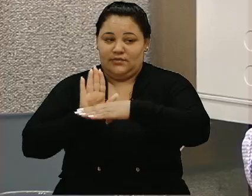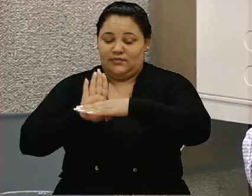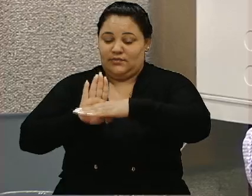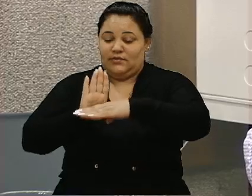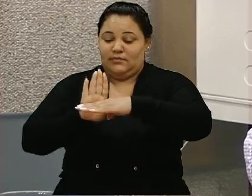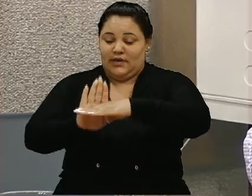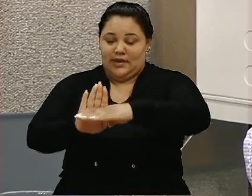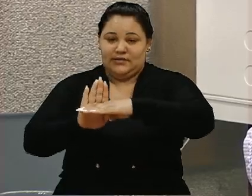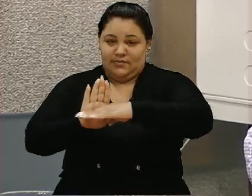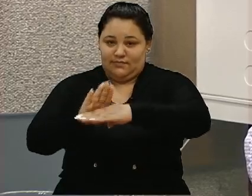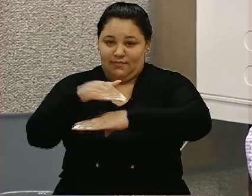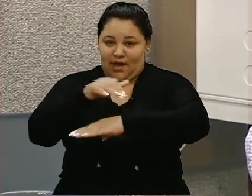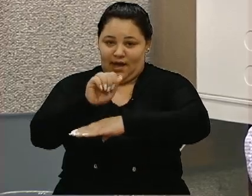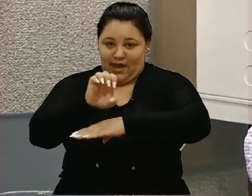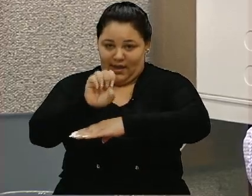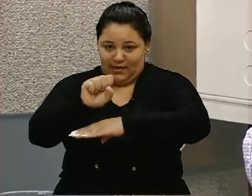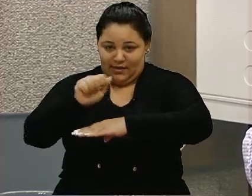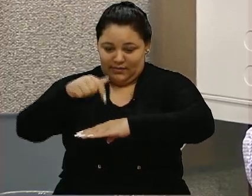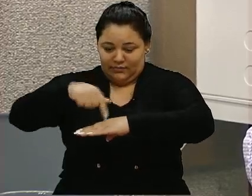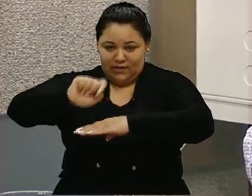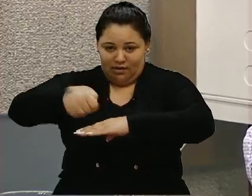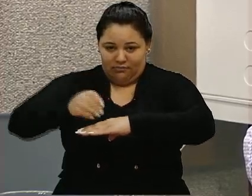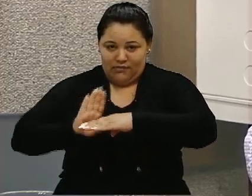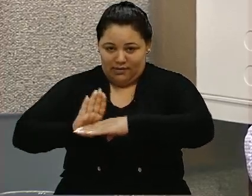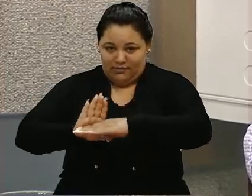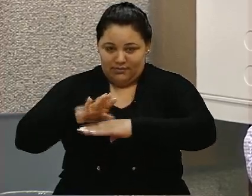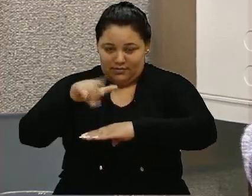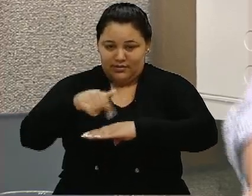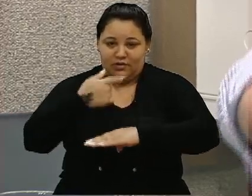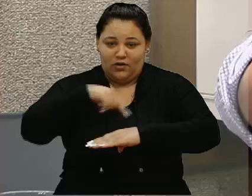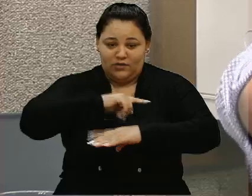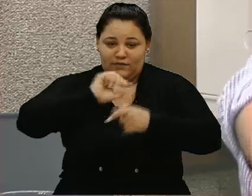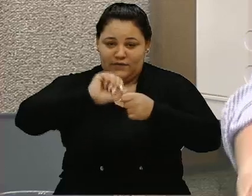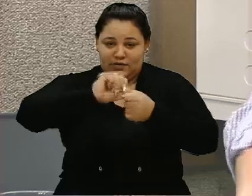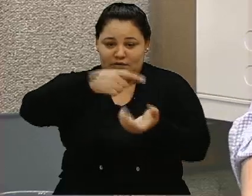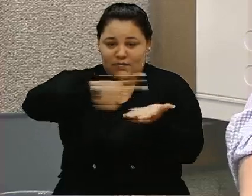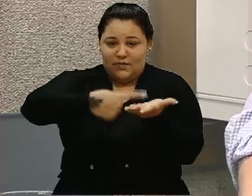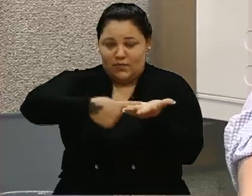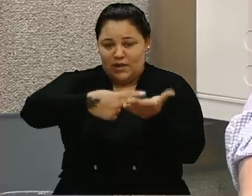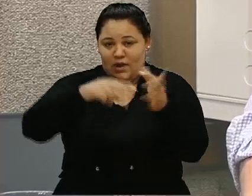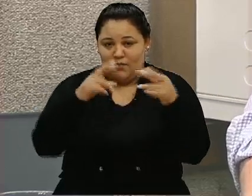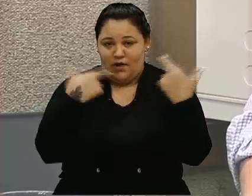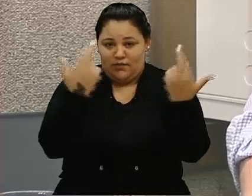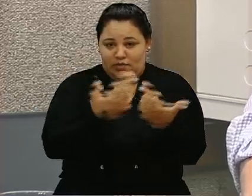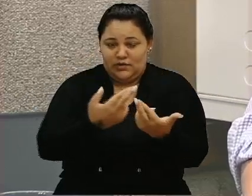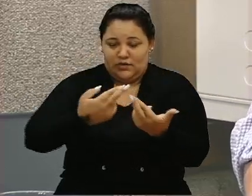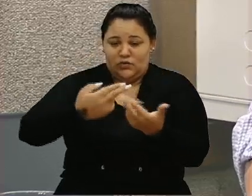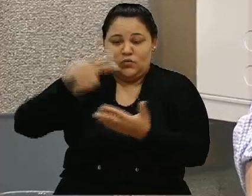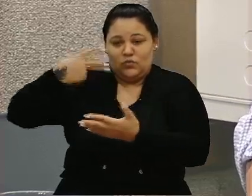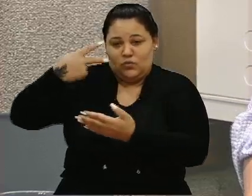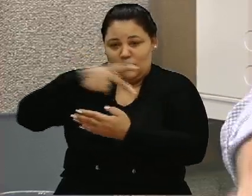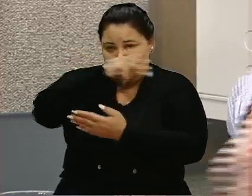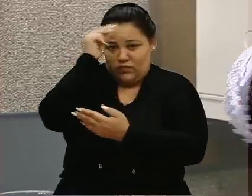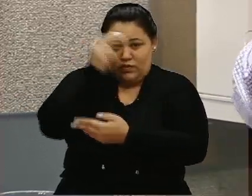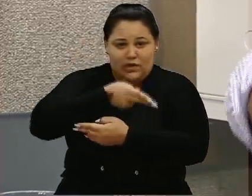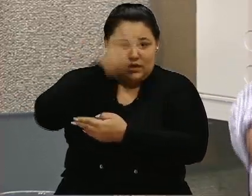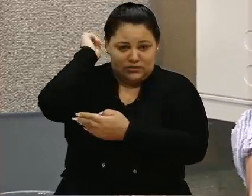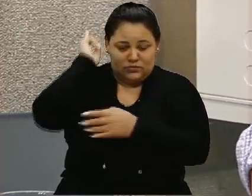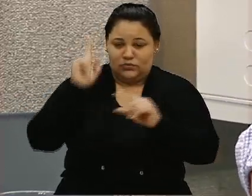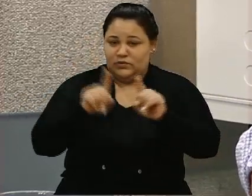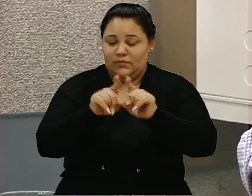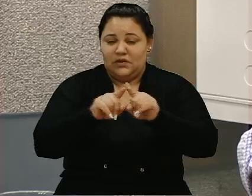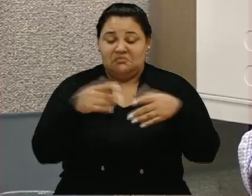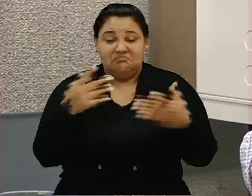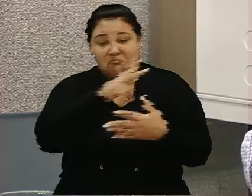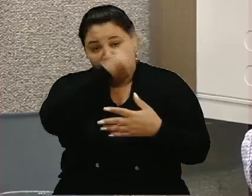definirmos, então, uma reunião com o secretário Caberlon e com o vice-prefeito Nespolo, que está tocando esse assunto, talvez o prefeito,